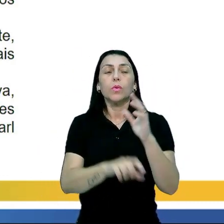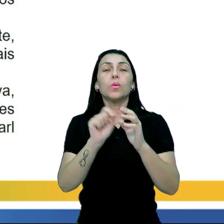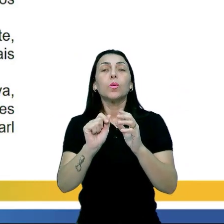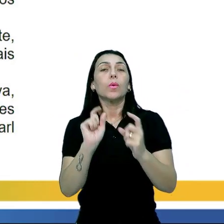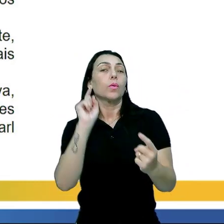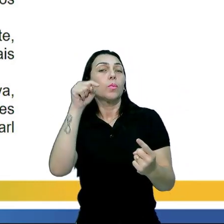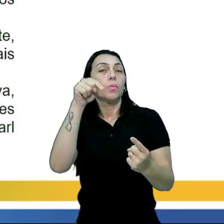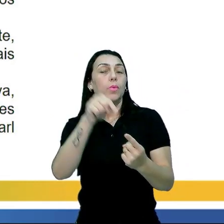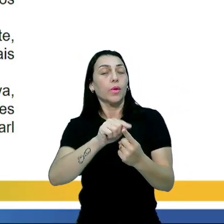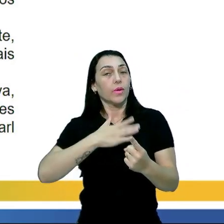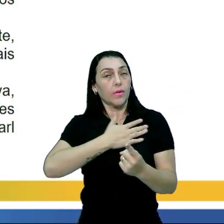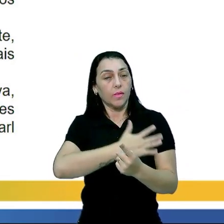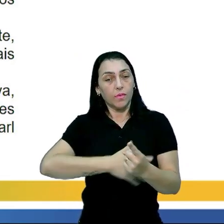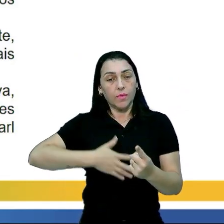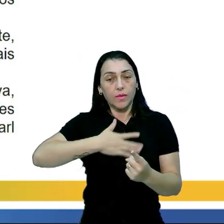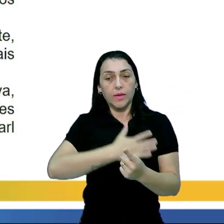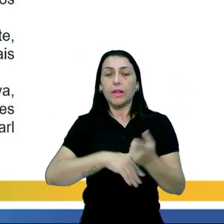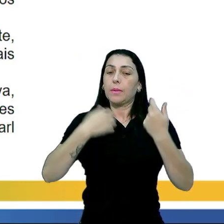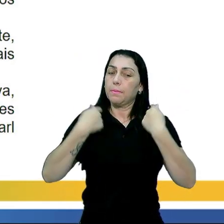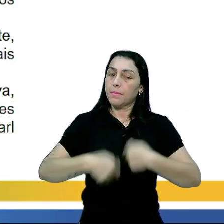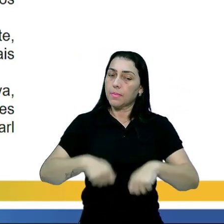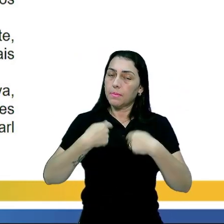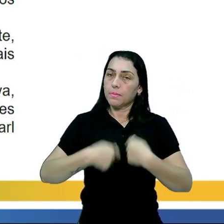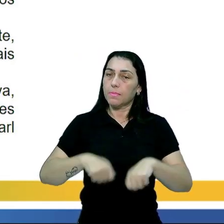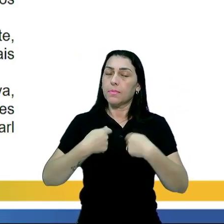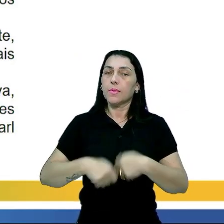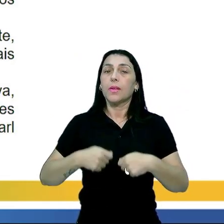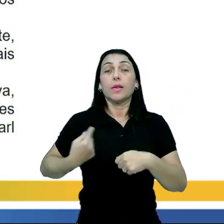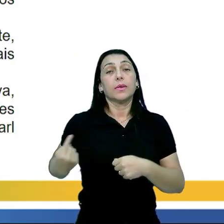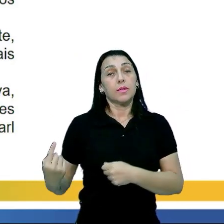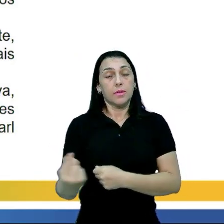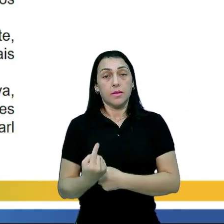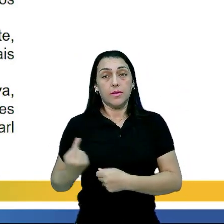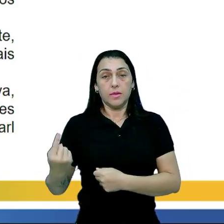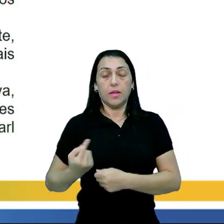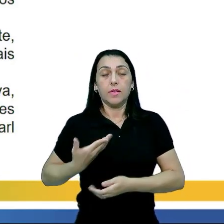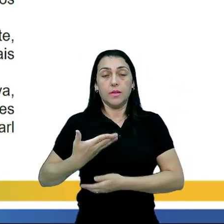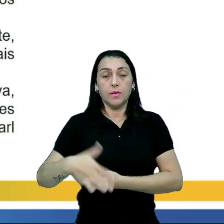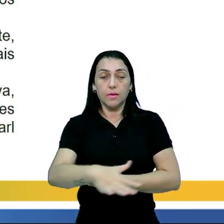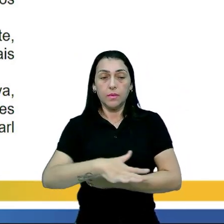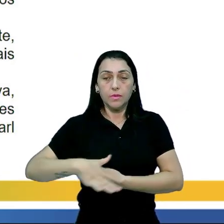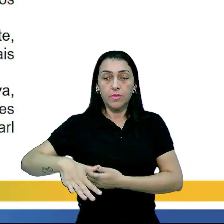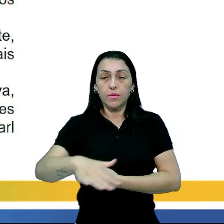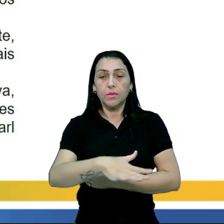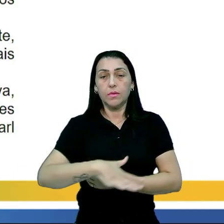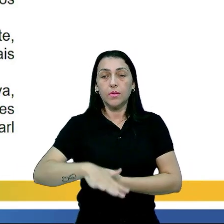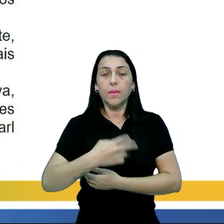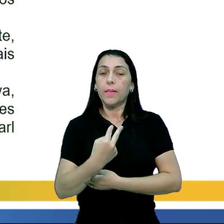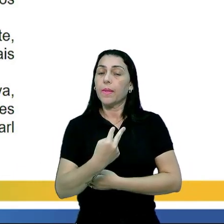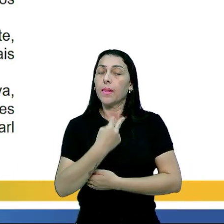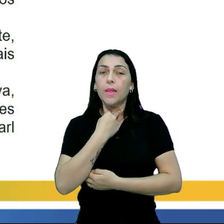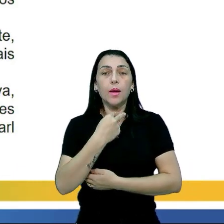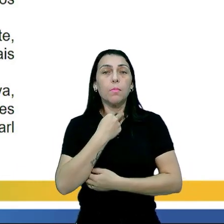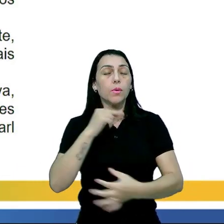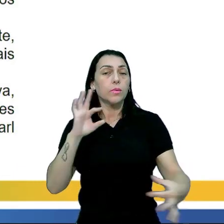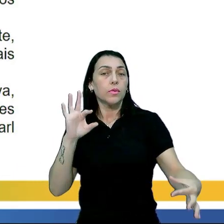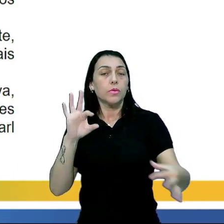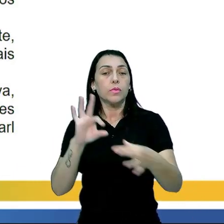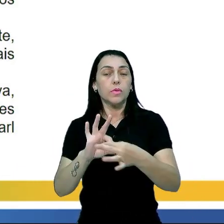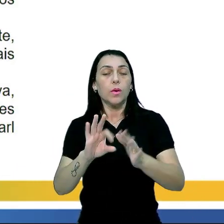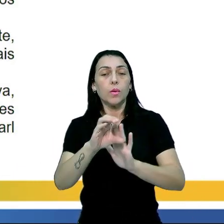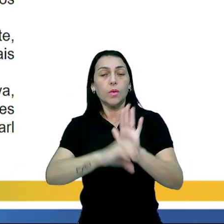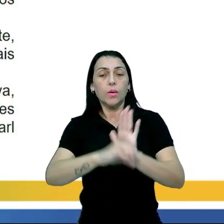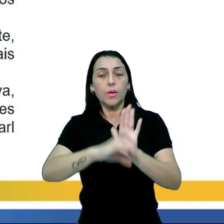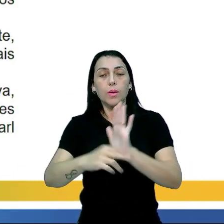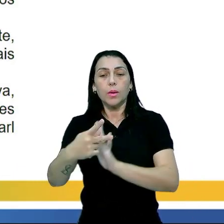intuito de satisfazer as necessidades individuais e sociais. Não pode ser vinculado ao conceito